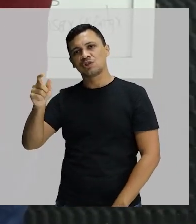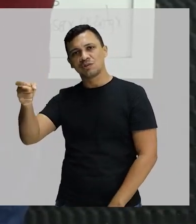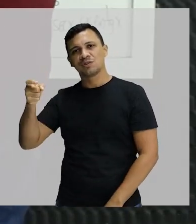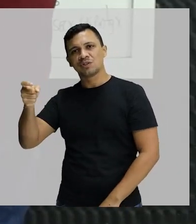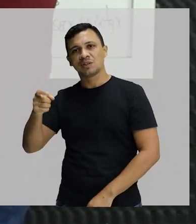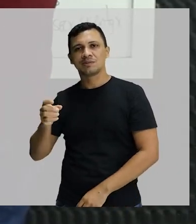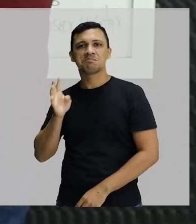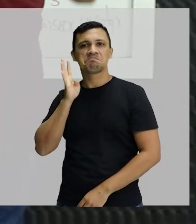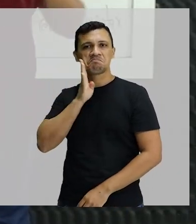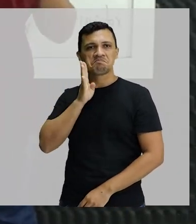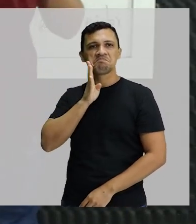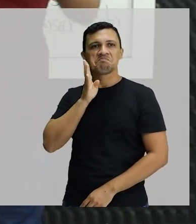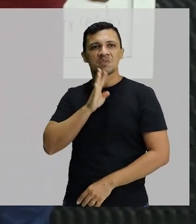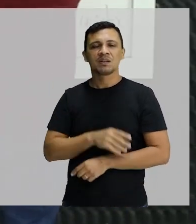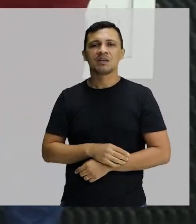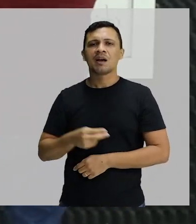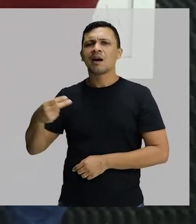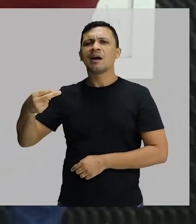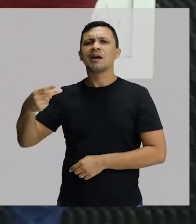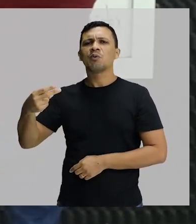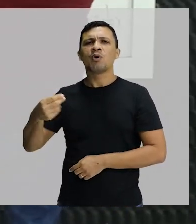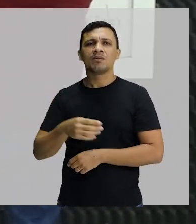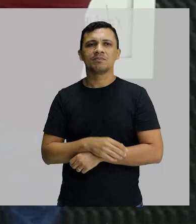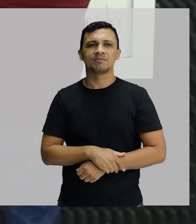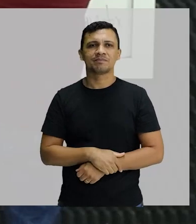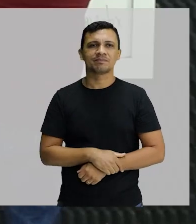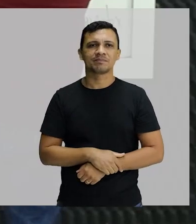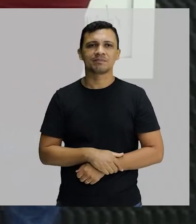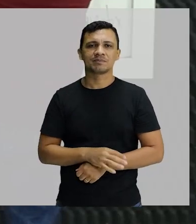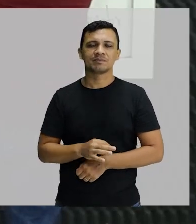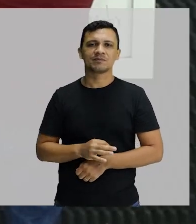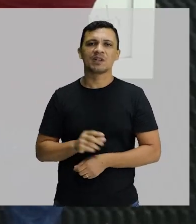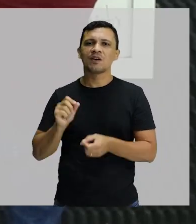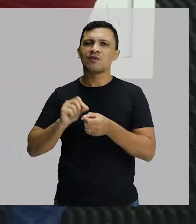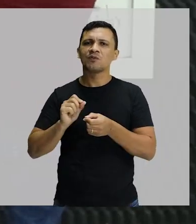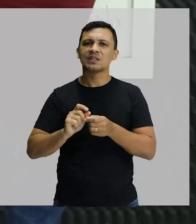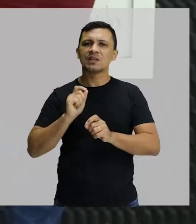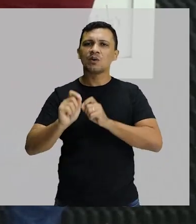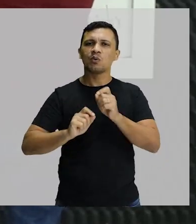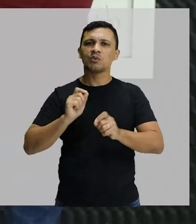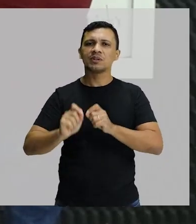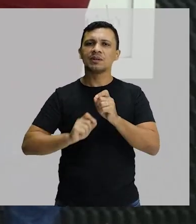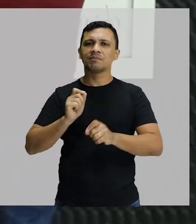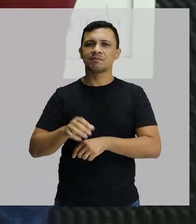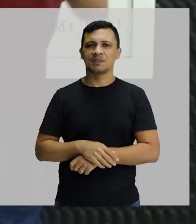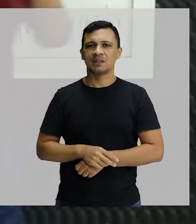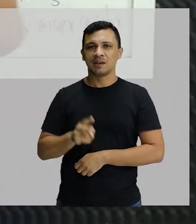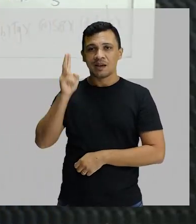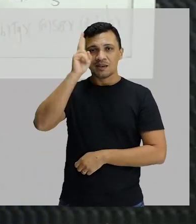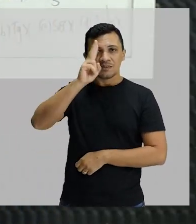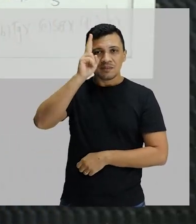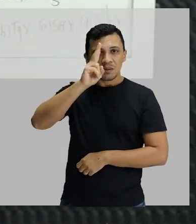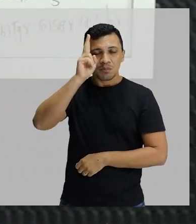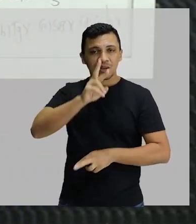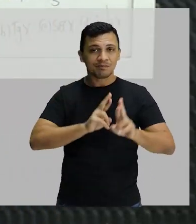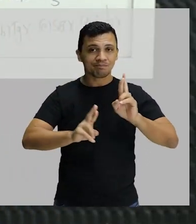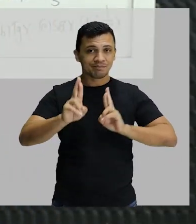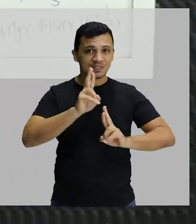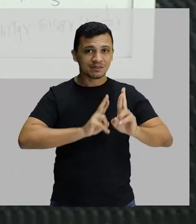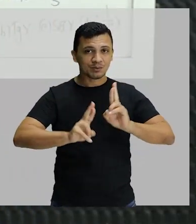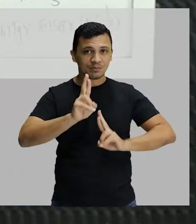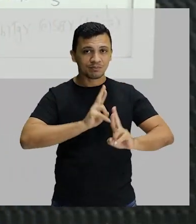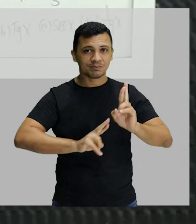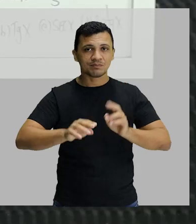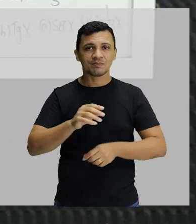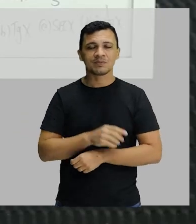é a tangente de x? O que você vai fazer? Você vai lembrar aqui das relações.